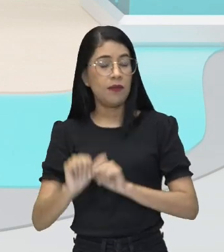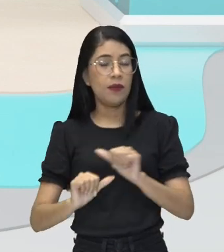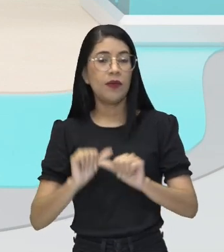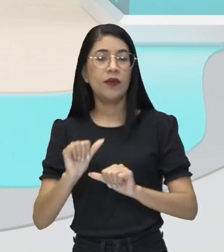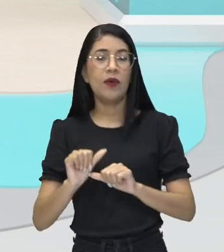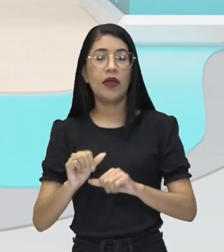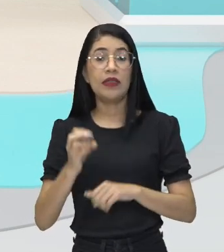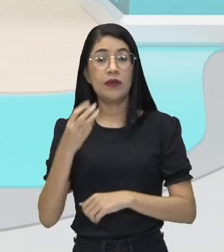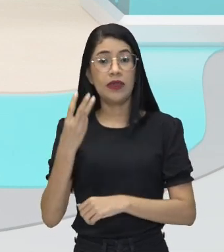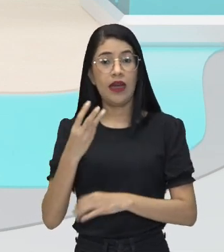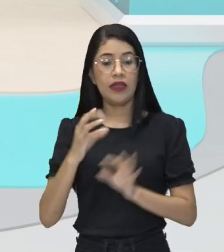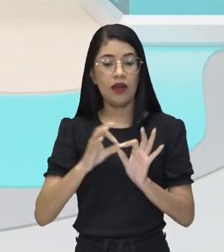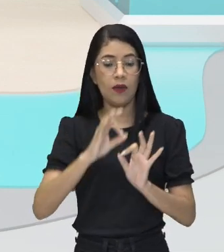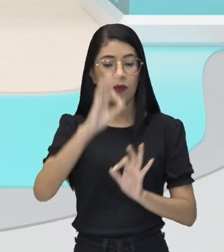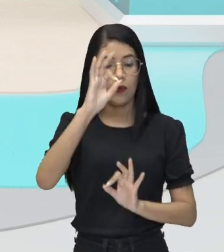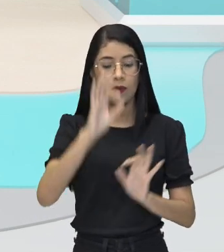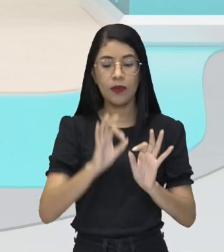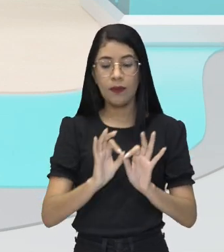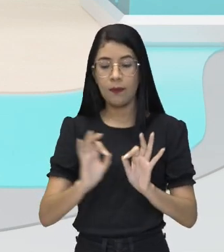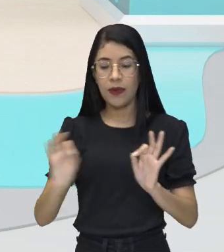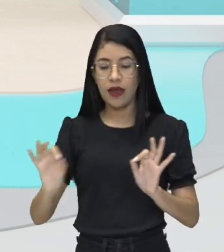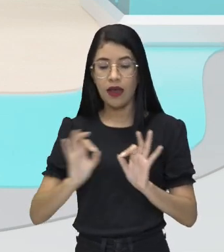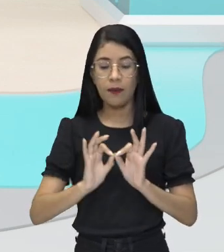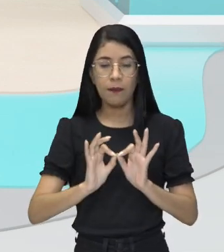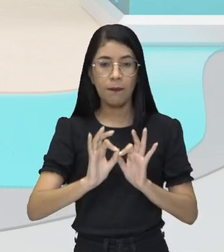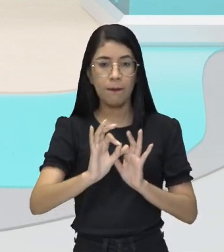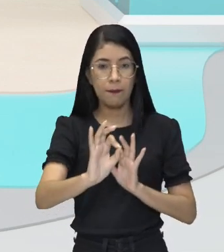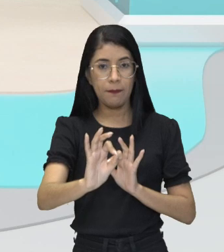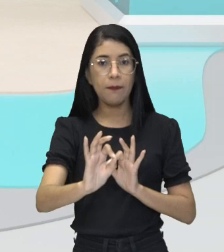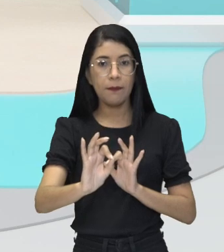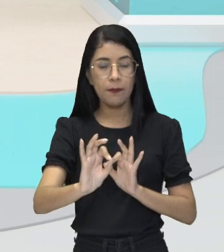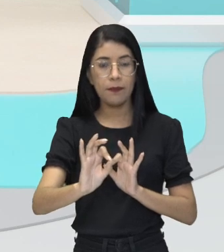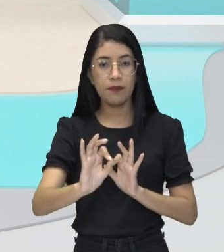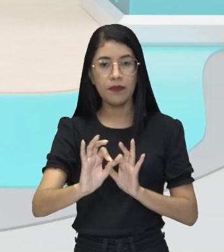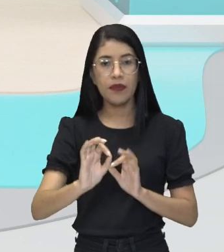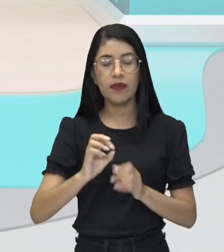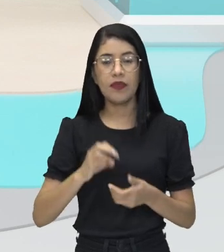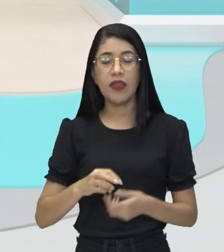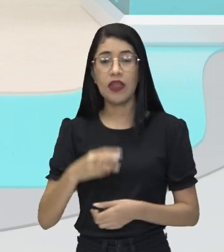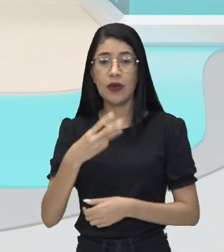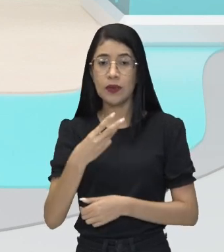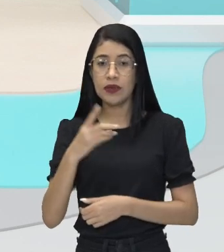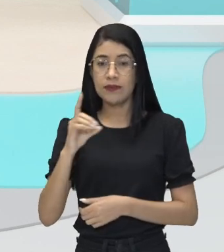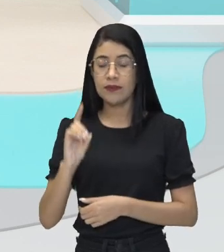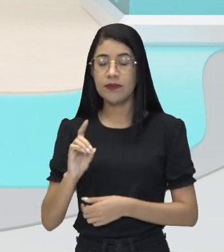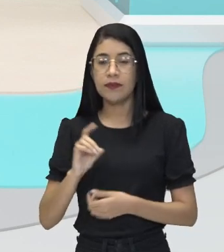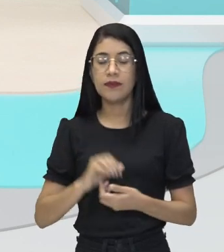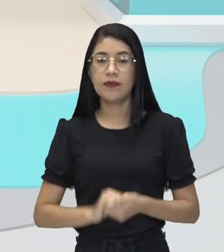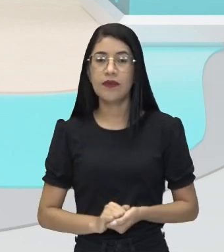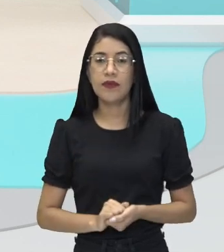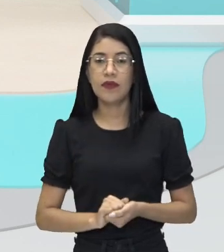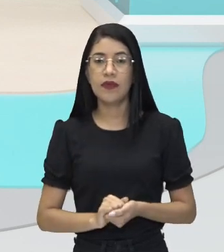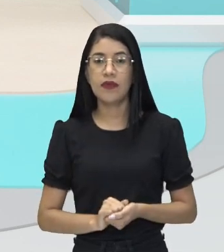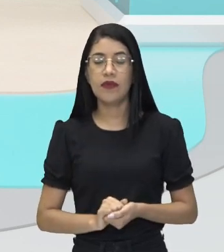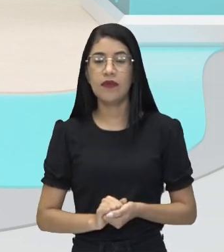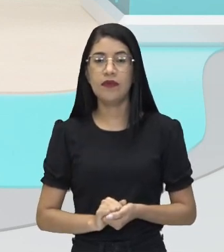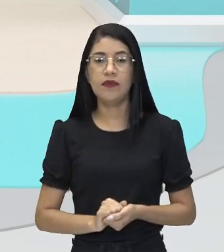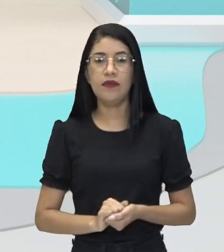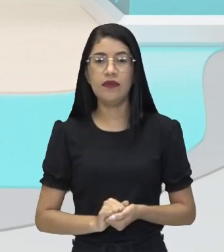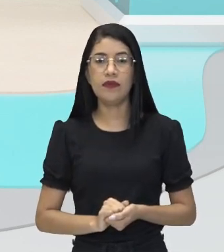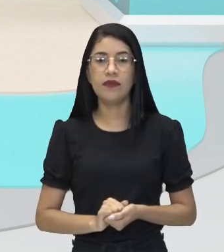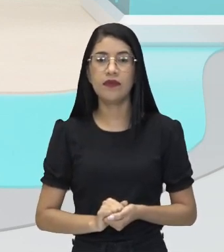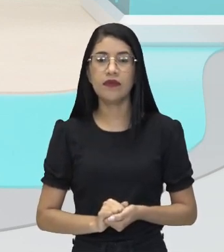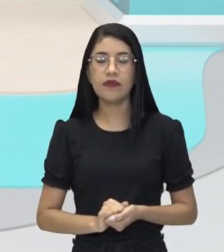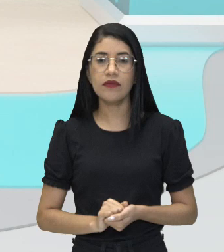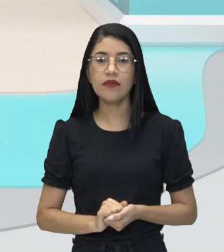a tridimensionalidade, altura, largura e profundidade, a questão do volume. E